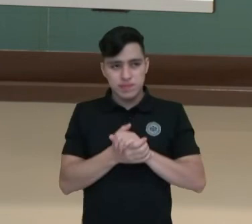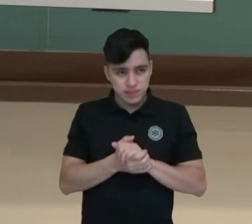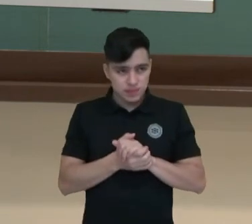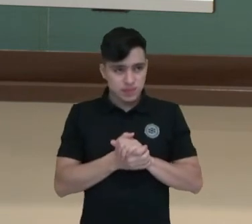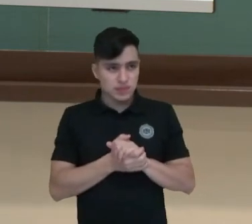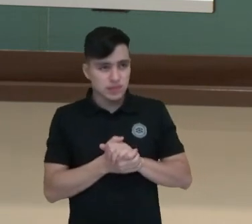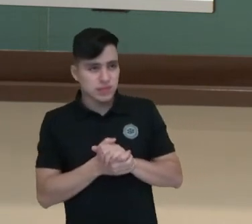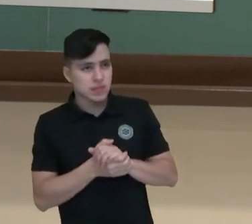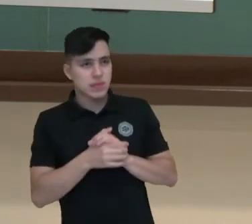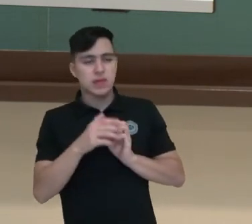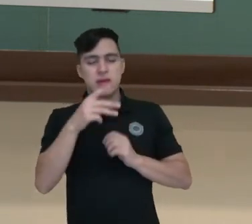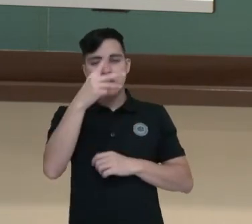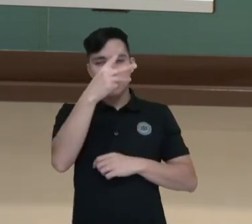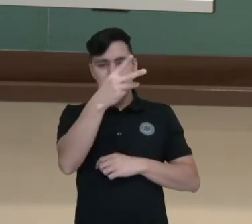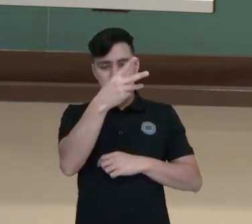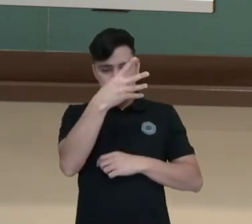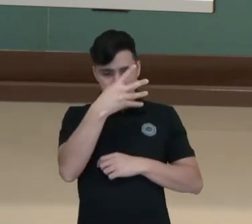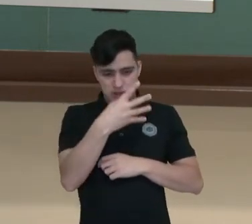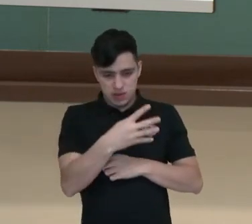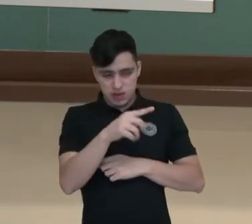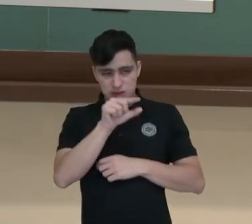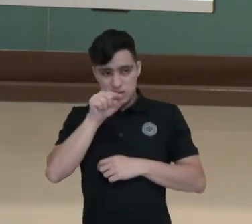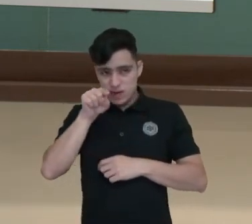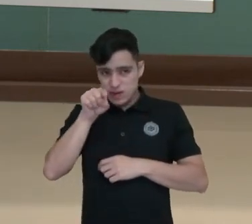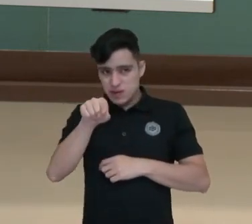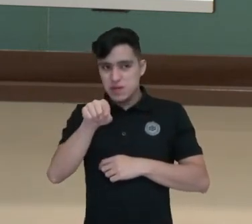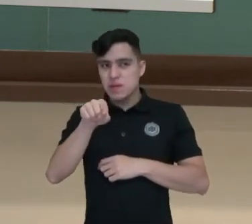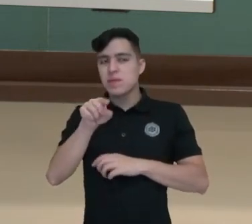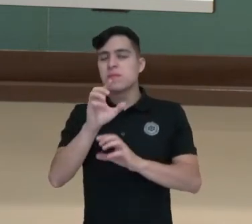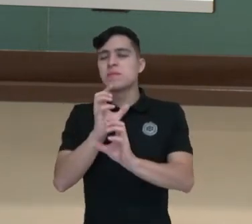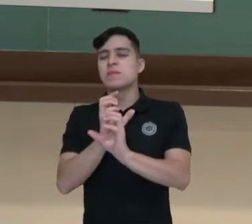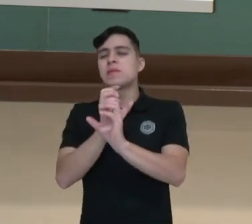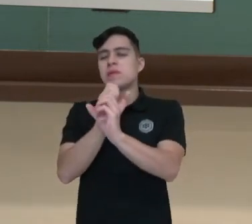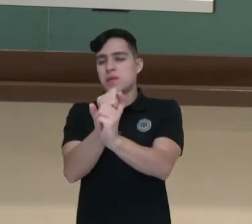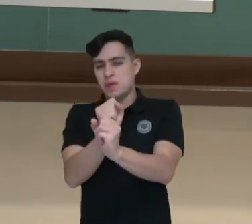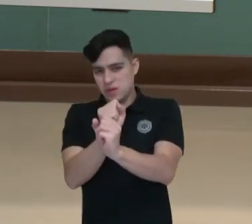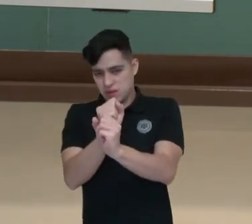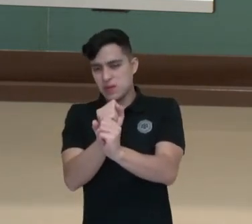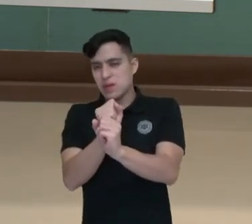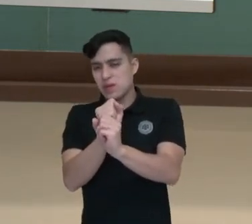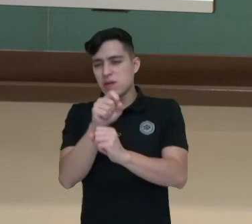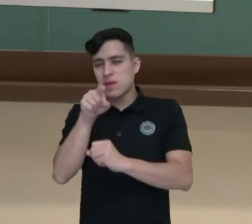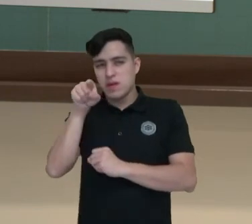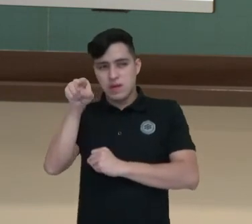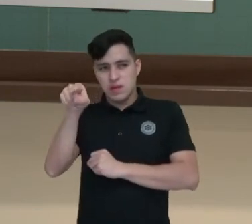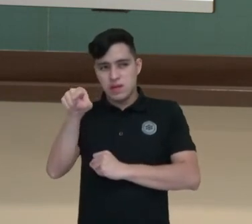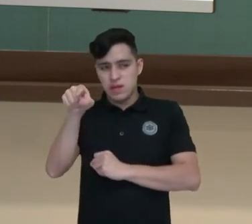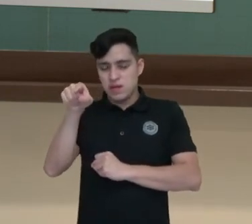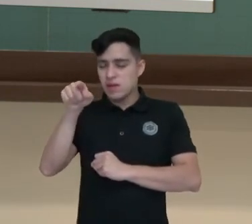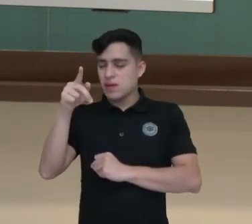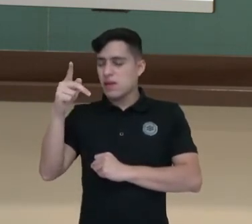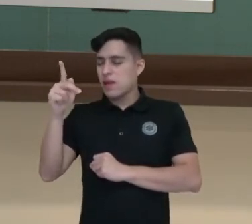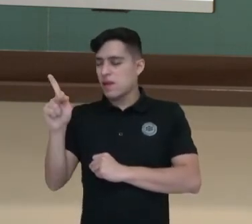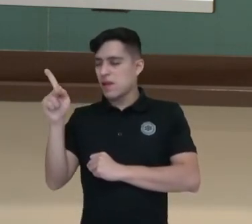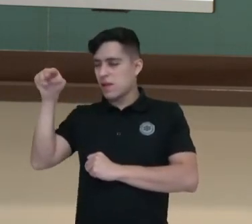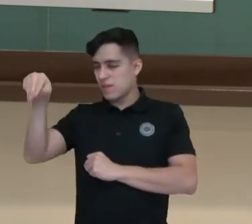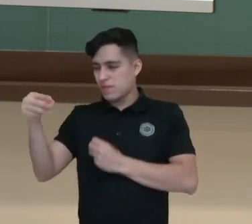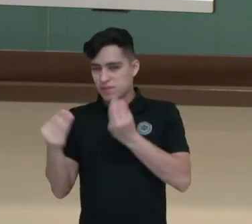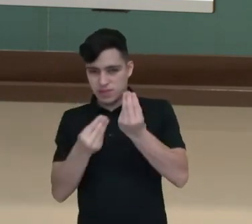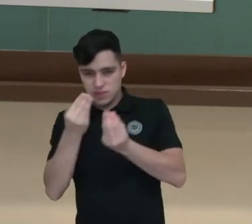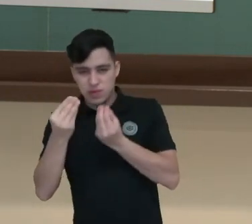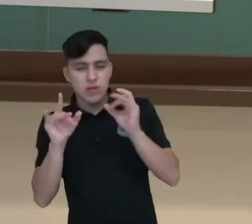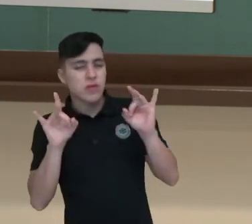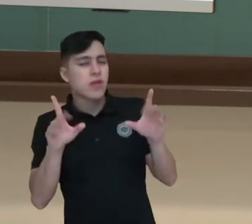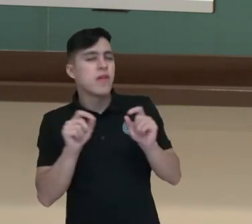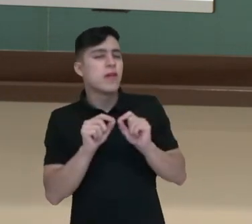o 3 quartos e quero saber quanto que ele representa, quanto que 3 quartos representa em quilômetros. O que que basta